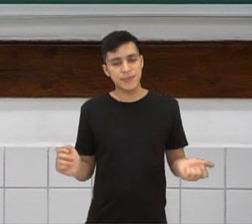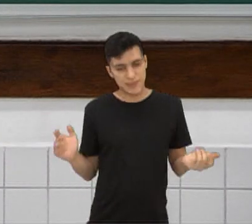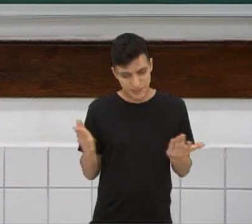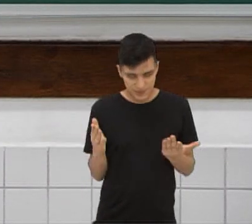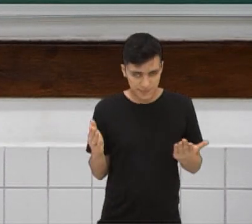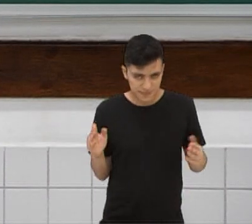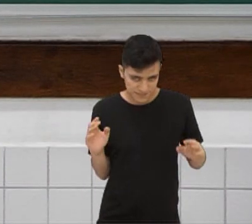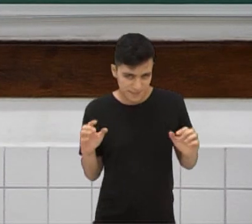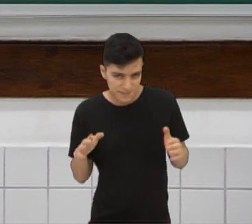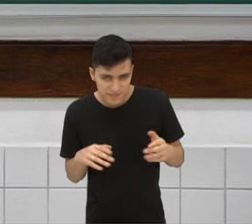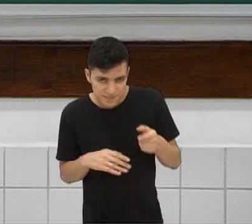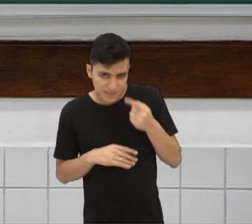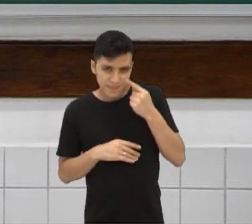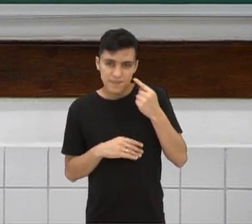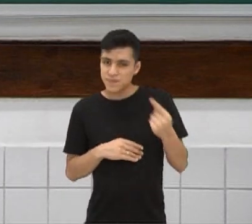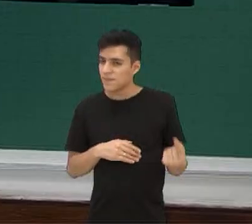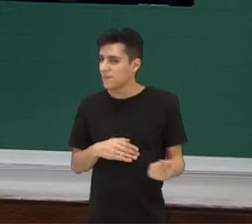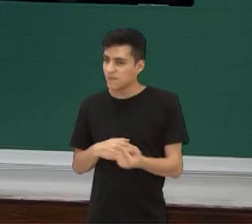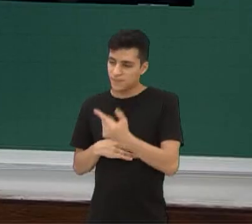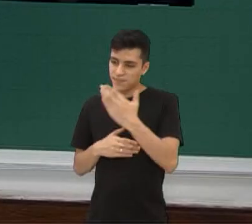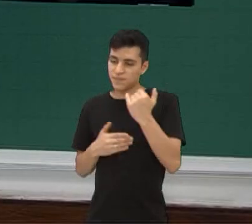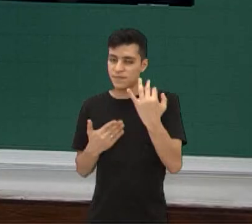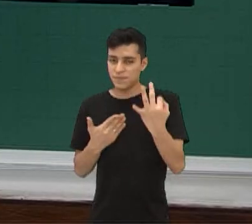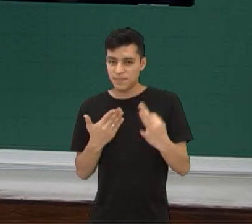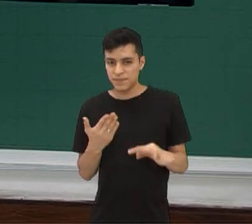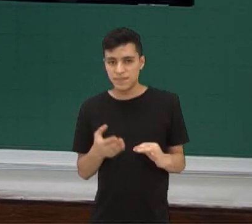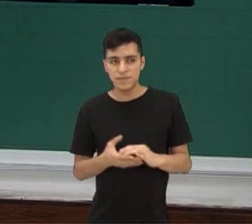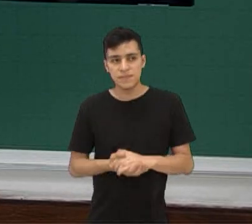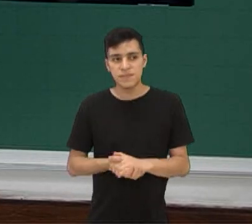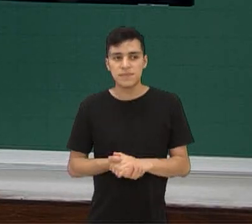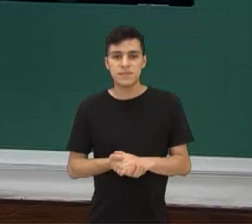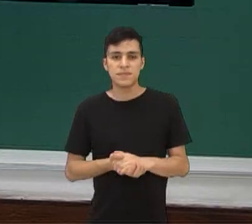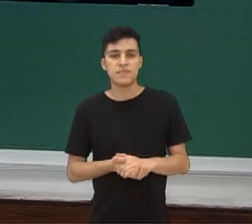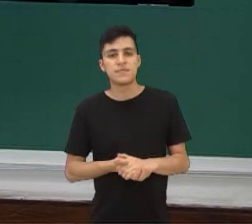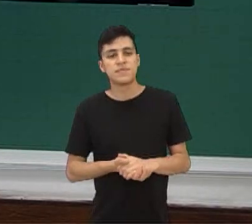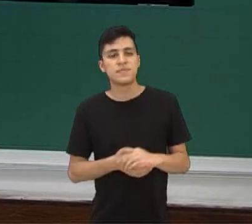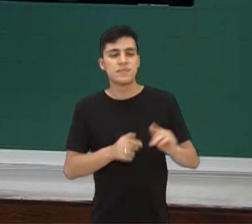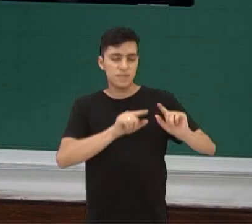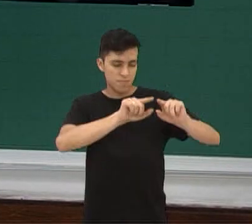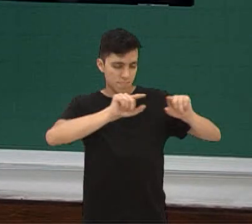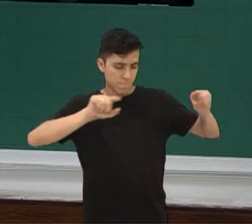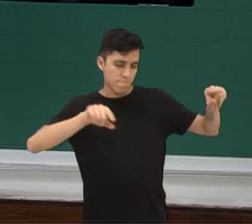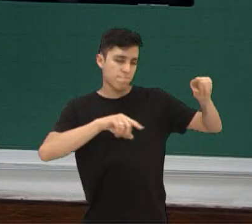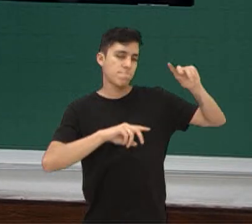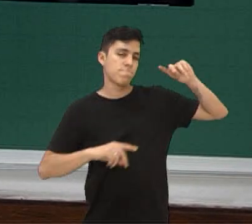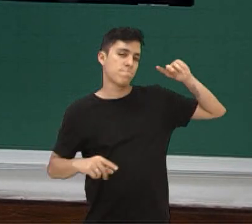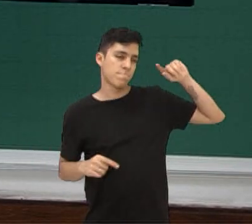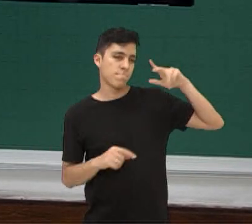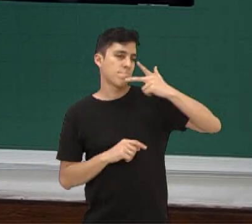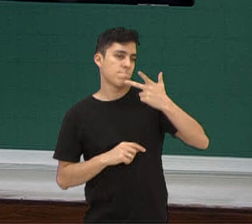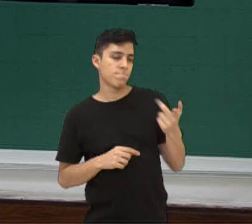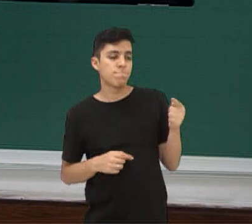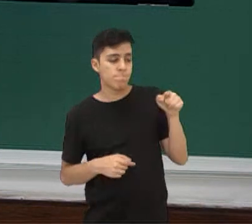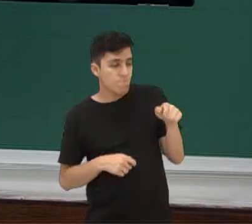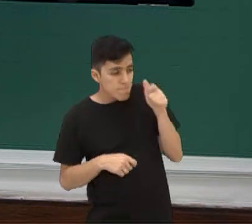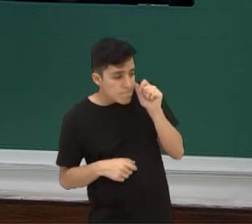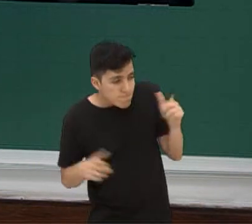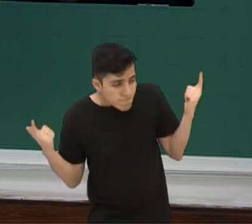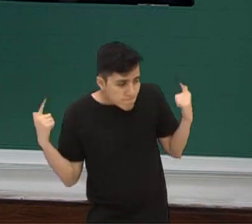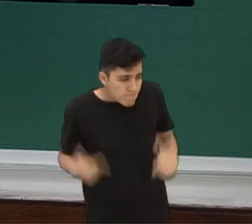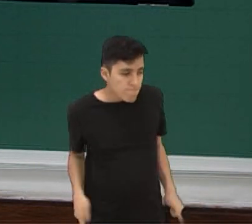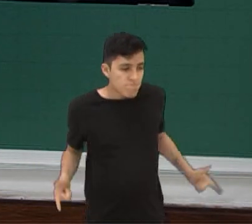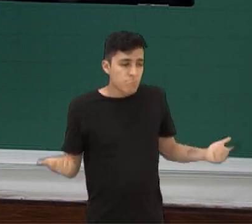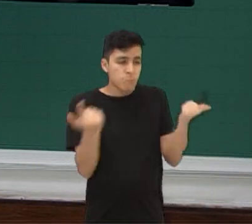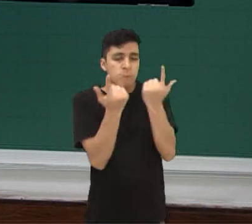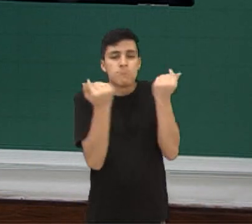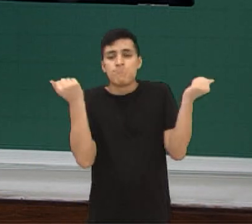Muy bien, vamos a corrigir entonces. Mira, então, la chica se quedou sin un duro, ela ficou sem nenhum tostão, sem nenhum